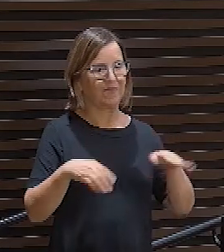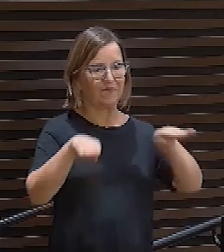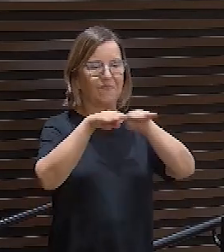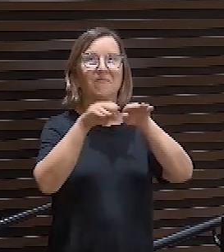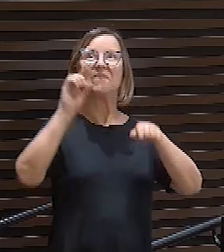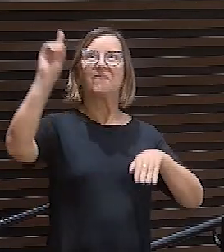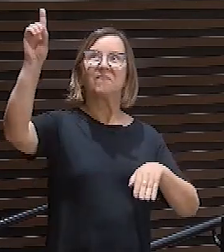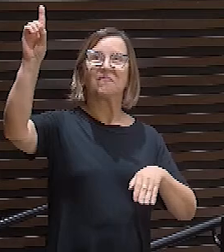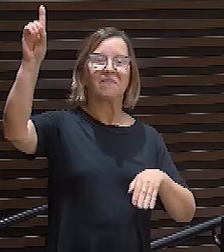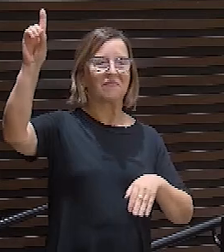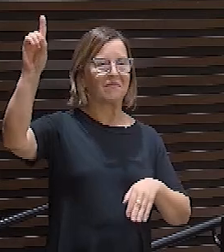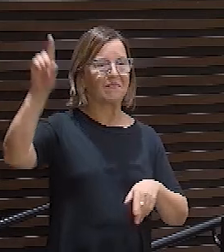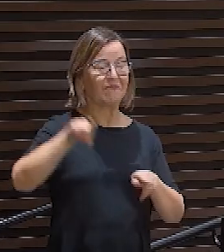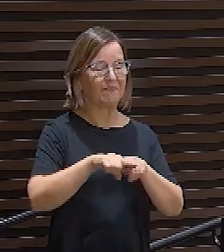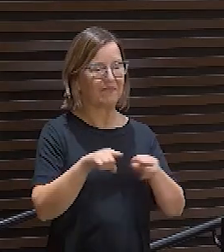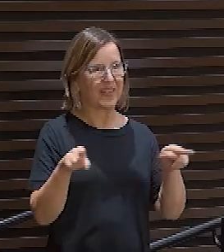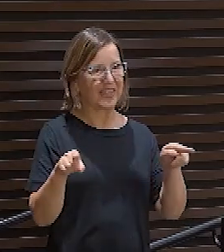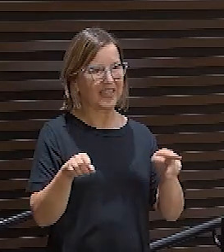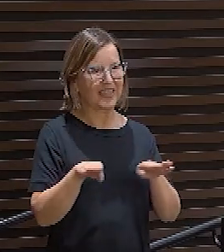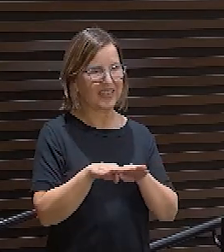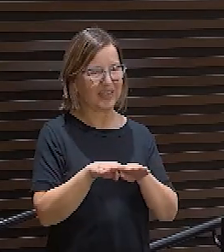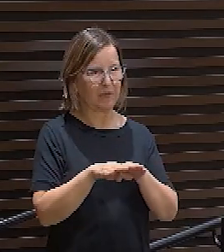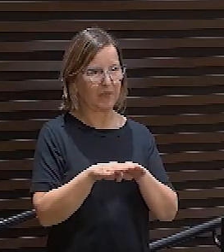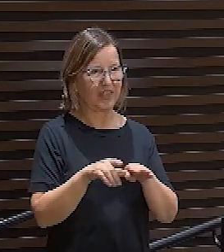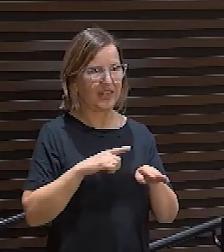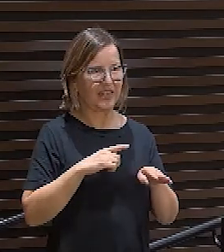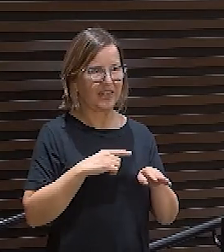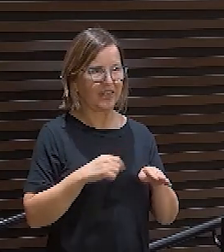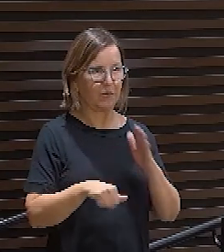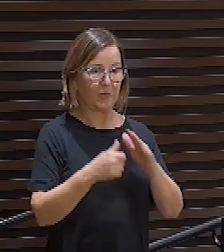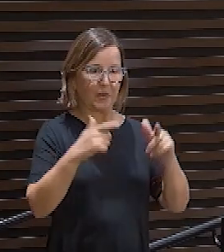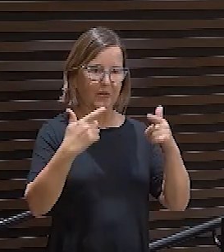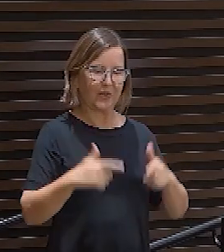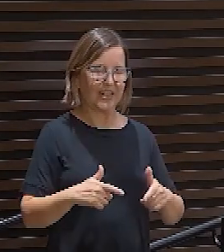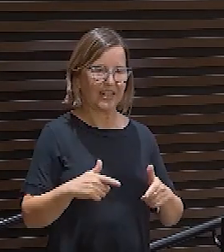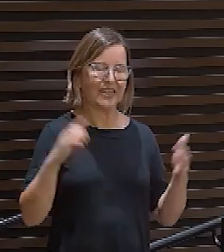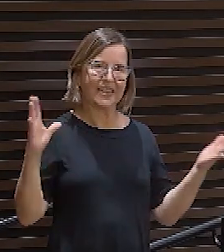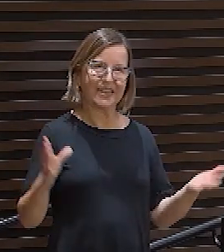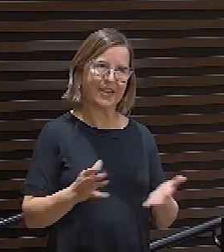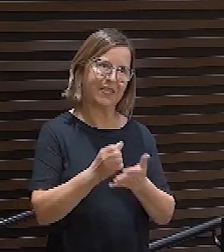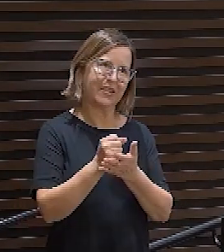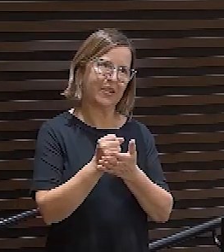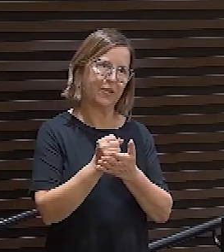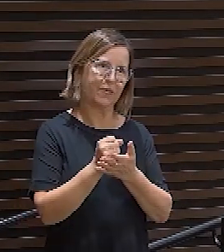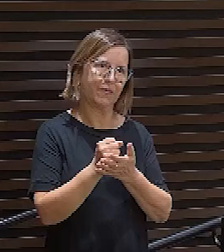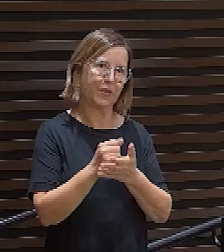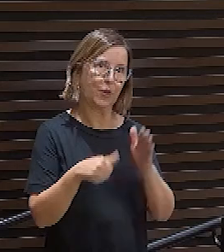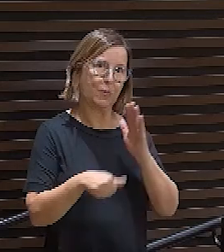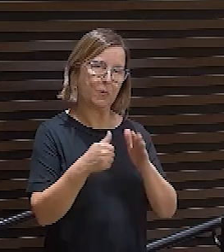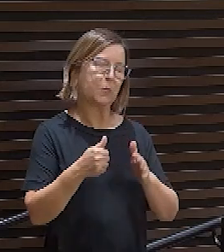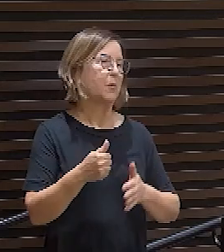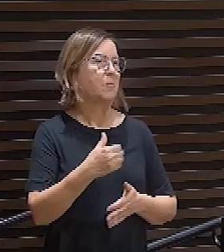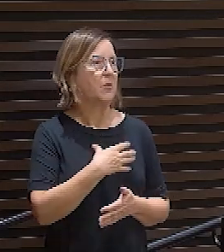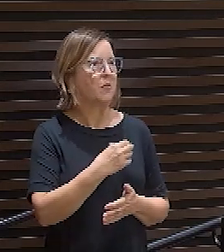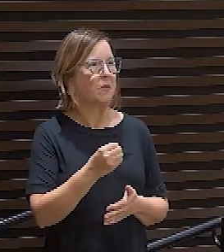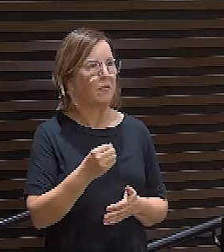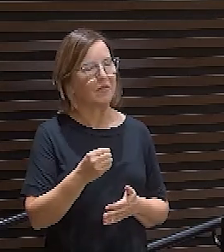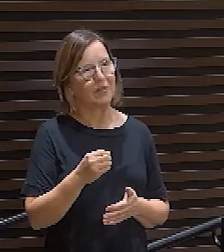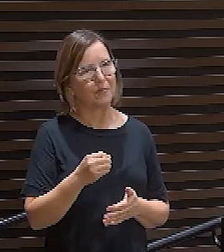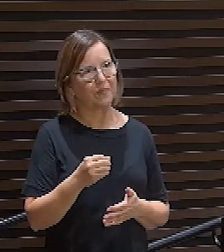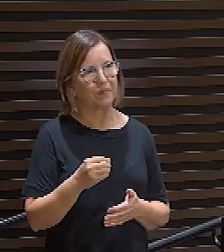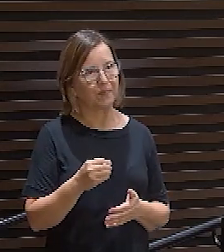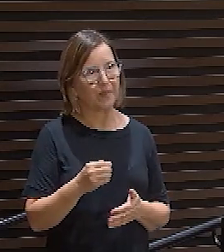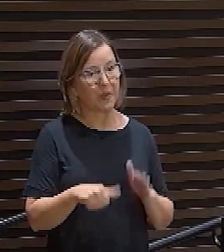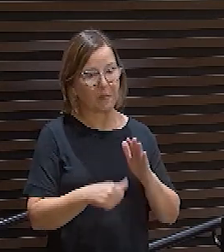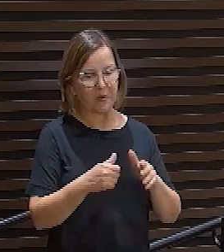Deus. Mas ele também tem a primazia sobre a redenção. Primogênito não só da criação, mas o primogênito dentre